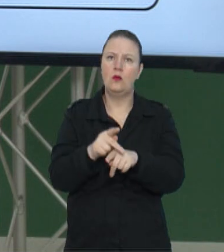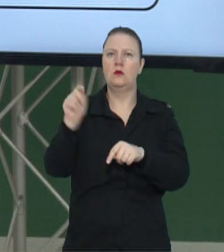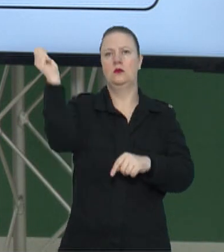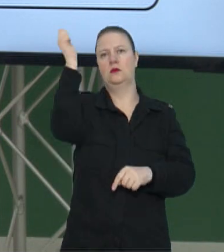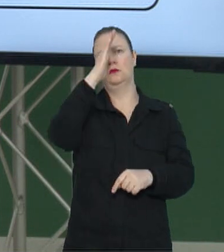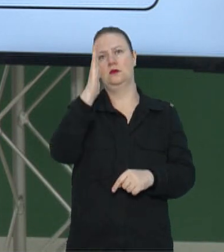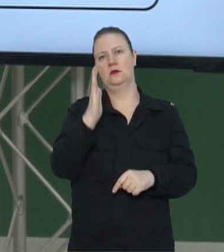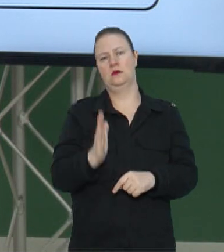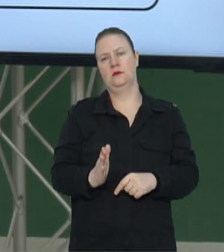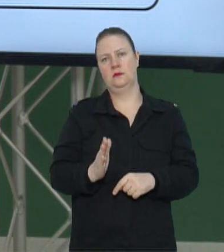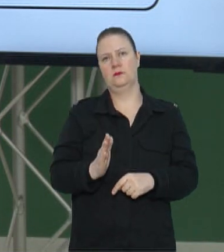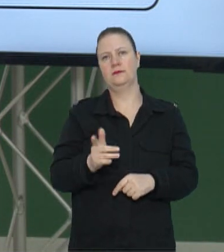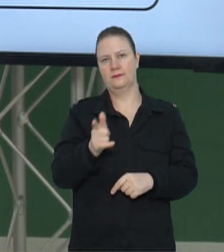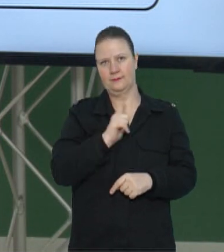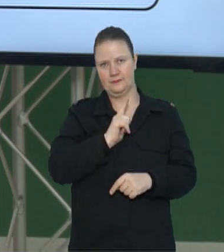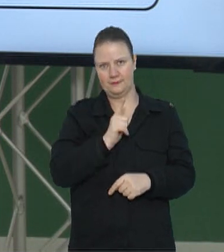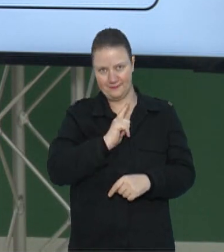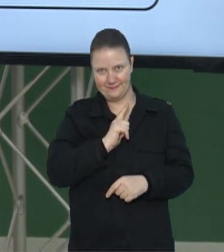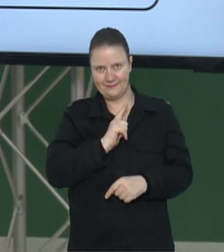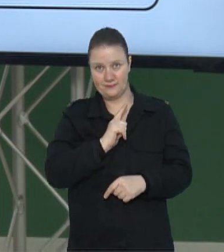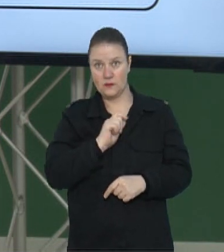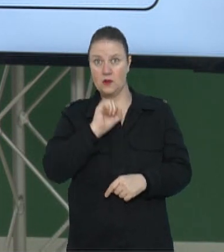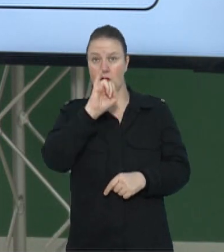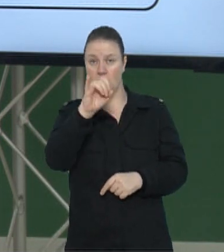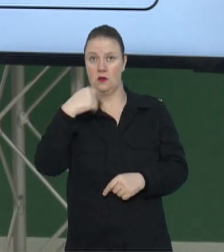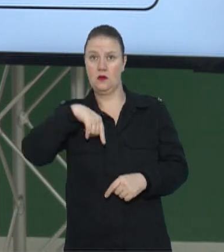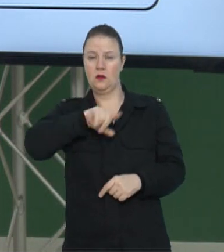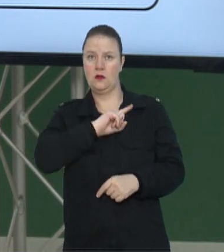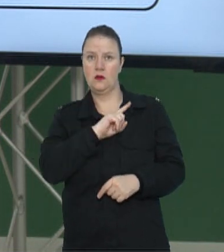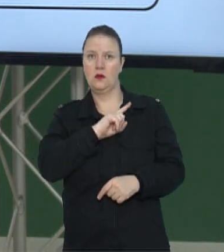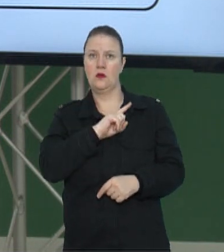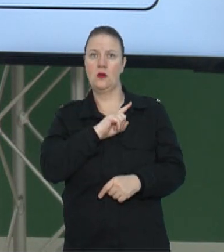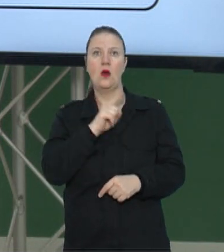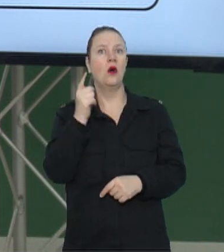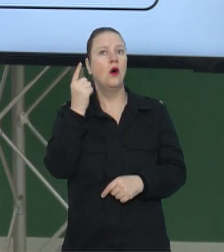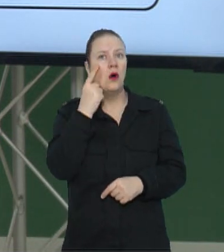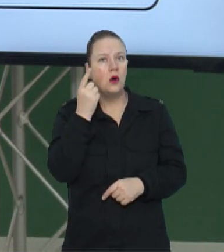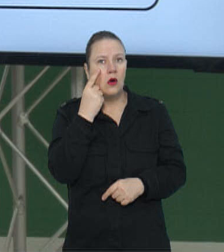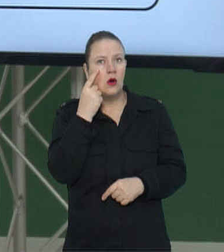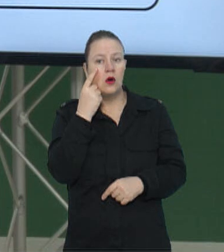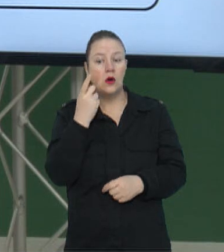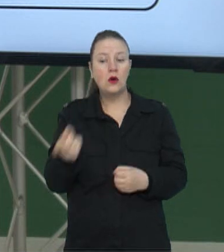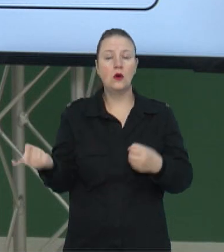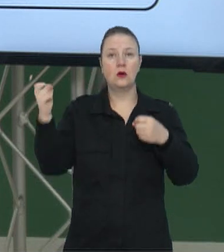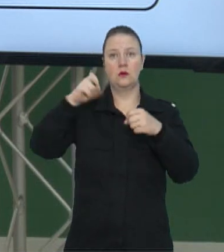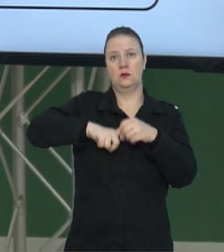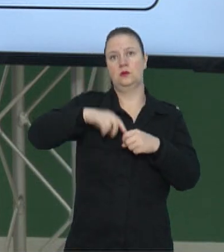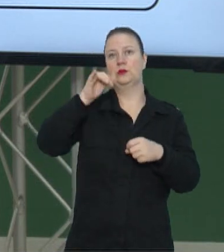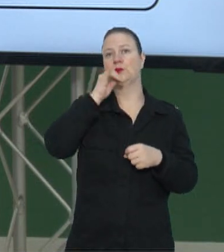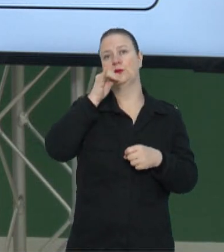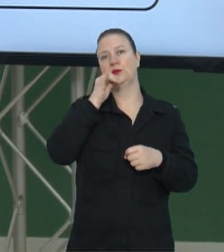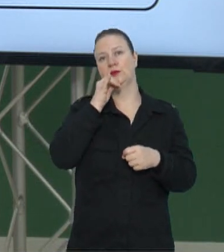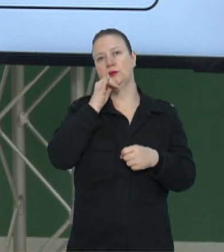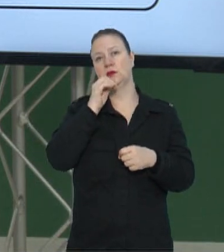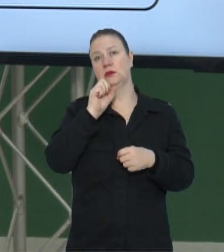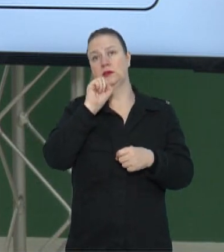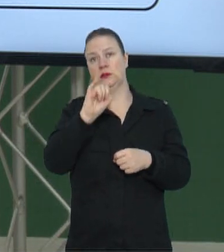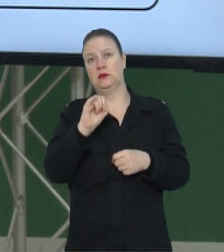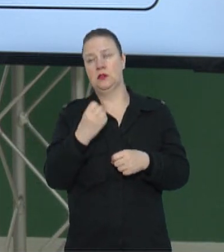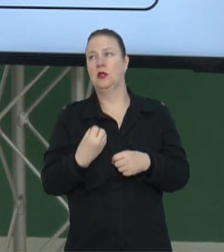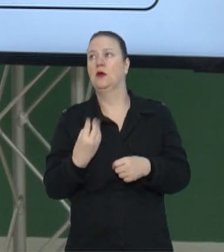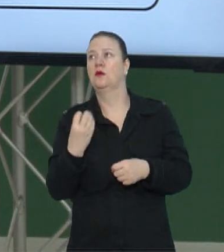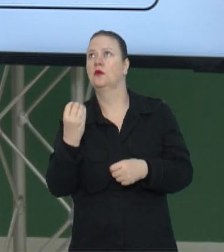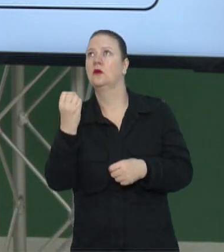que existe no Brasil, né? Se a gente ainda volto no exemplo lá para ficar mais claro para vocês. Se eu viajar de uma região